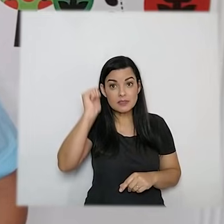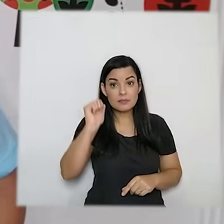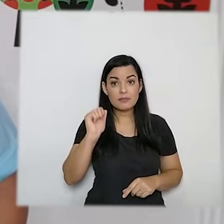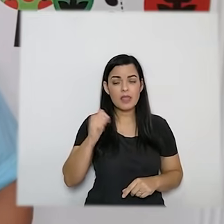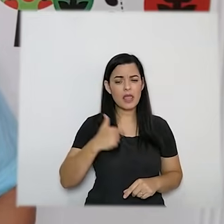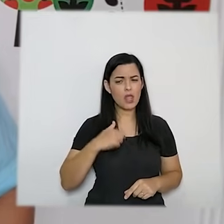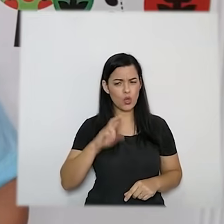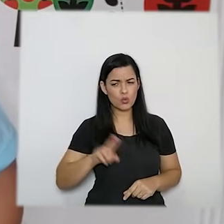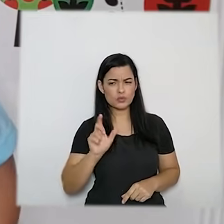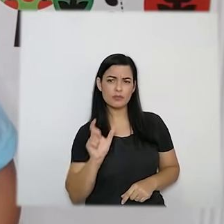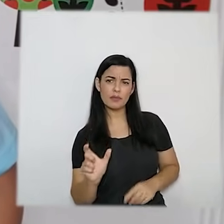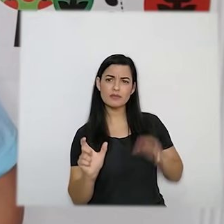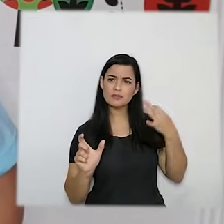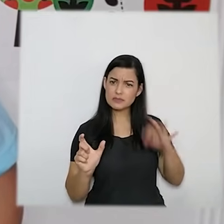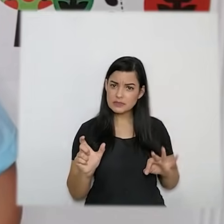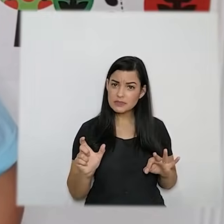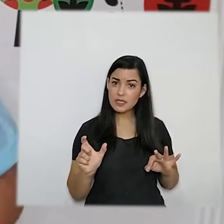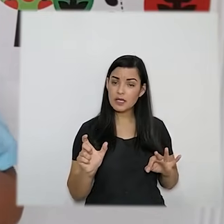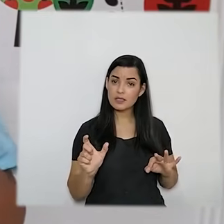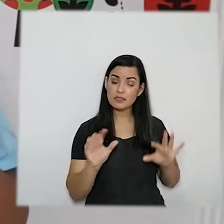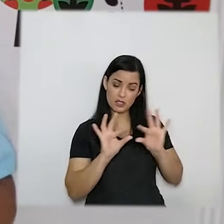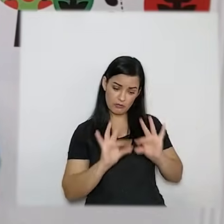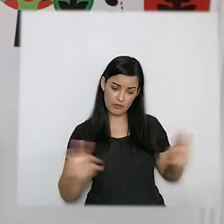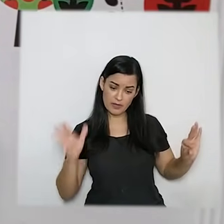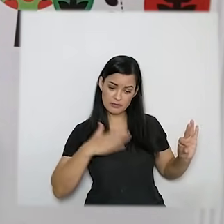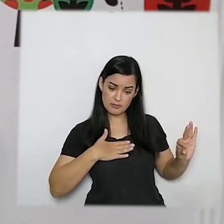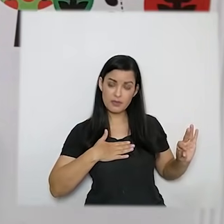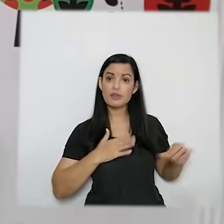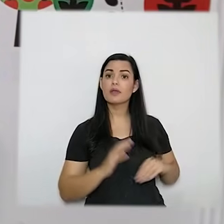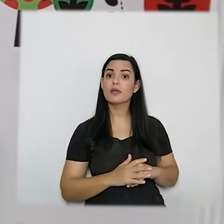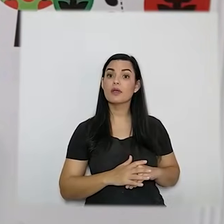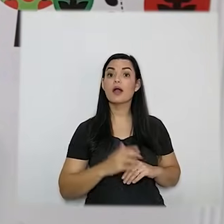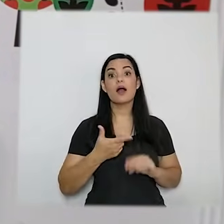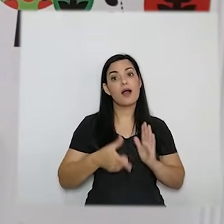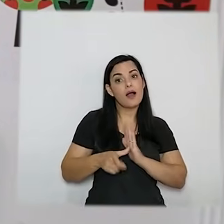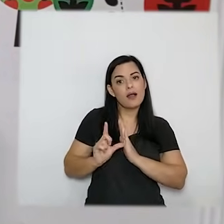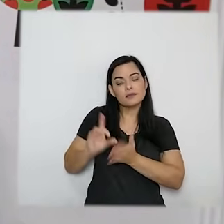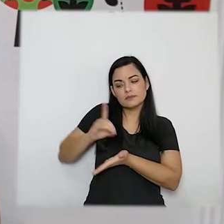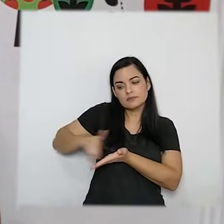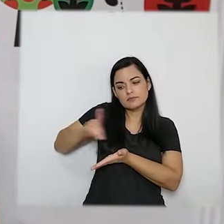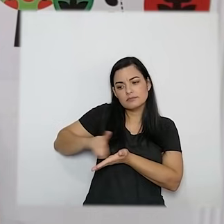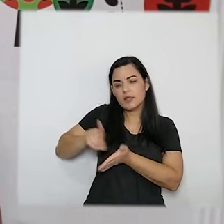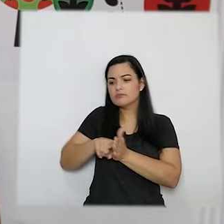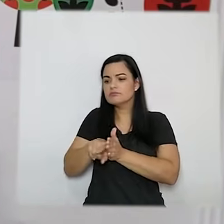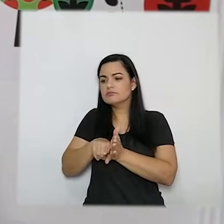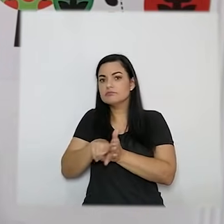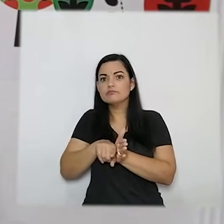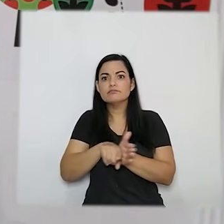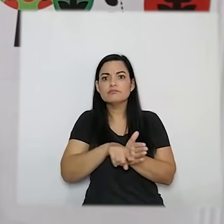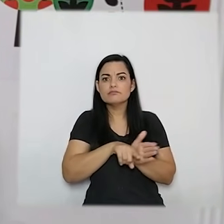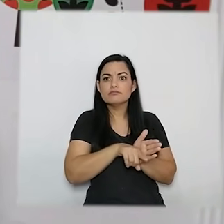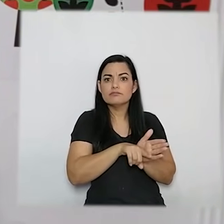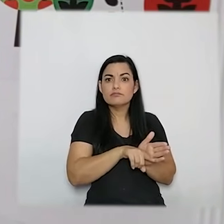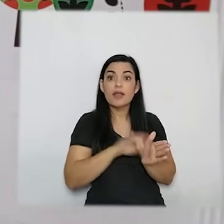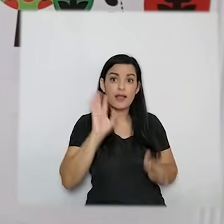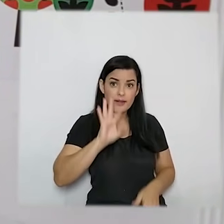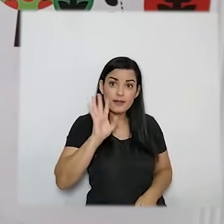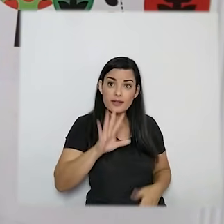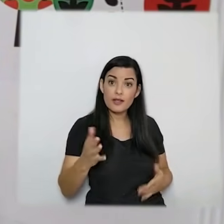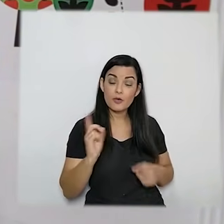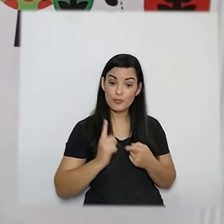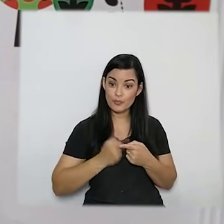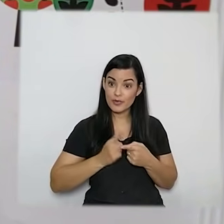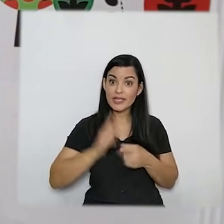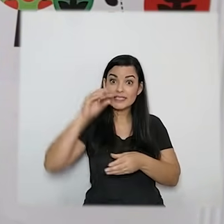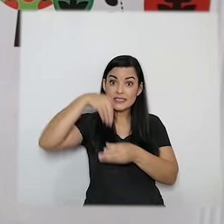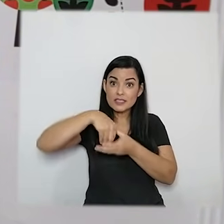palavra correta ali na construção da minha frase, eu pesquiso no dicionário. E isso é muito legal, porque tem algumas palavras